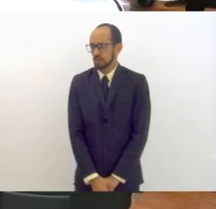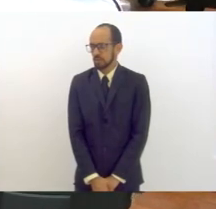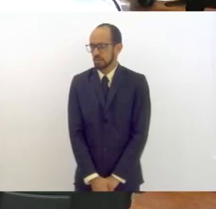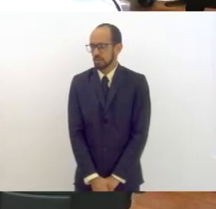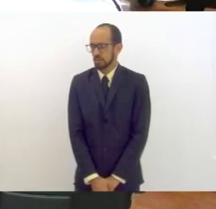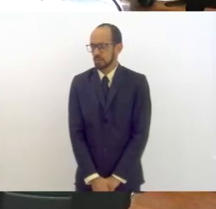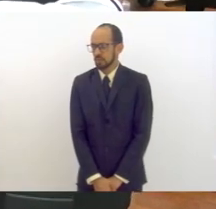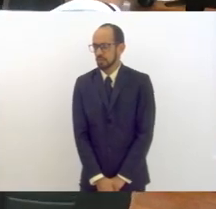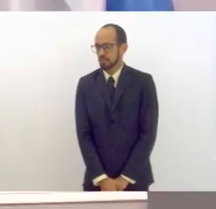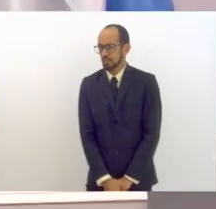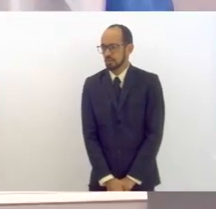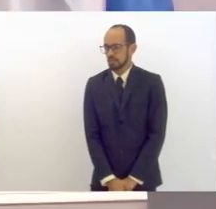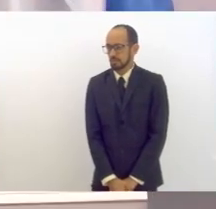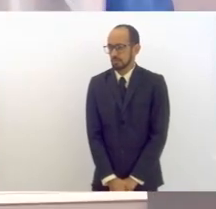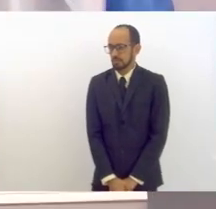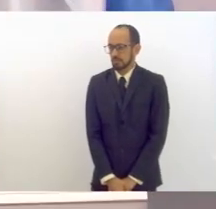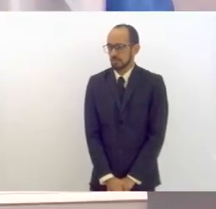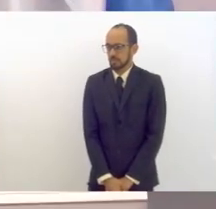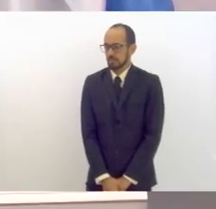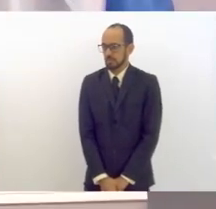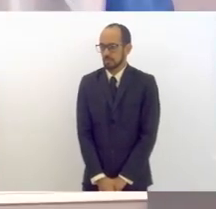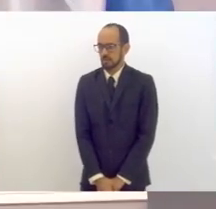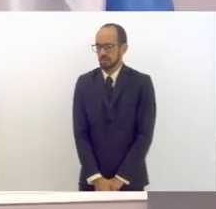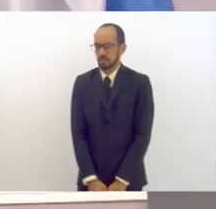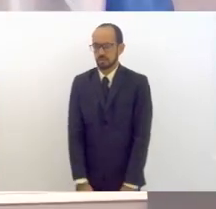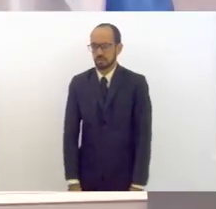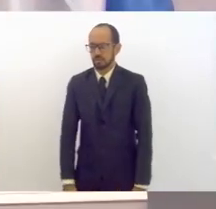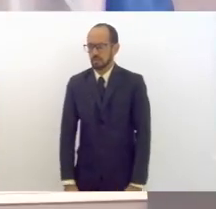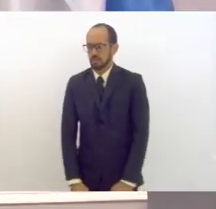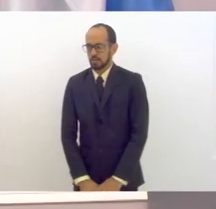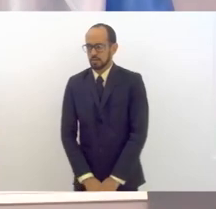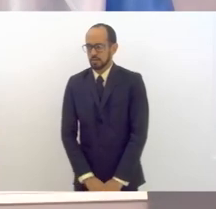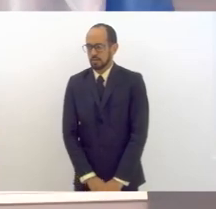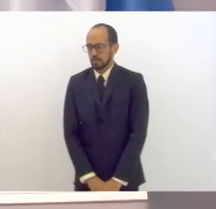Oi, podem recomeçar, se estão com alguma dificuldade.